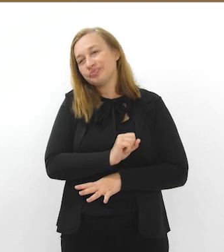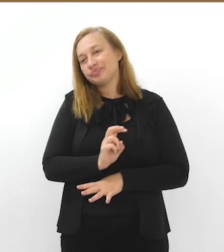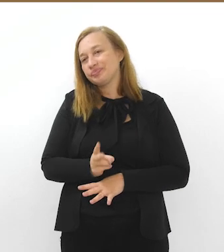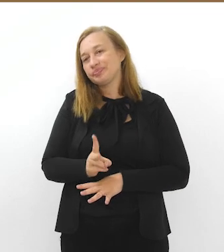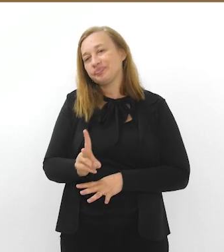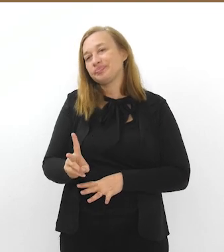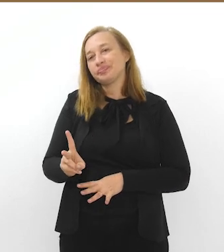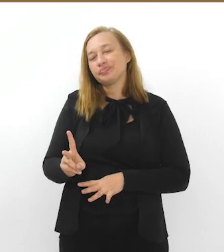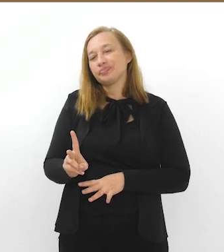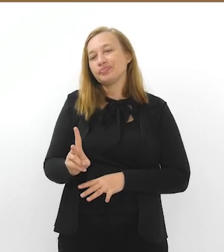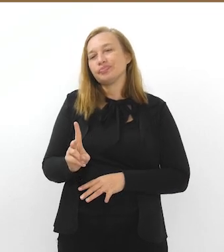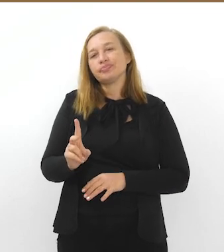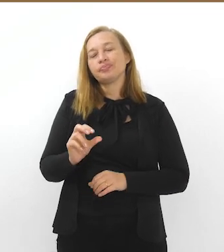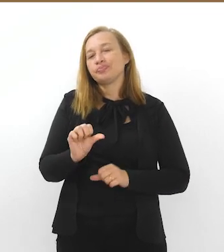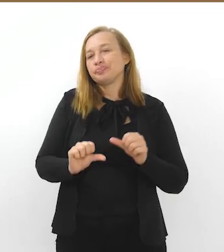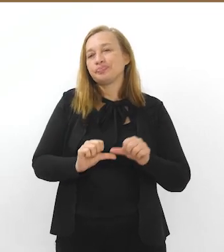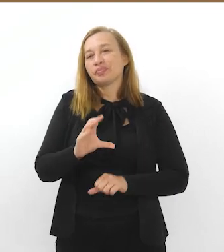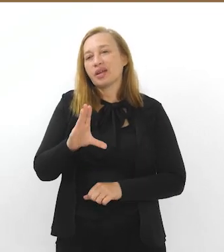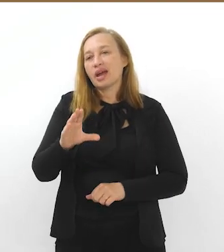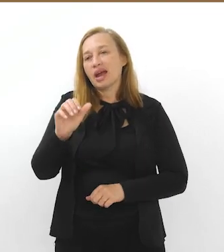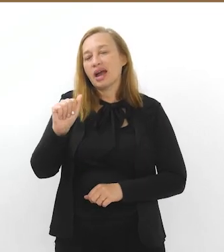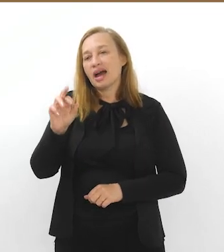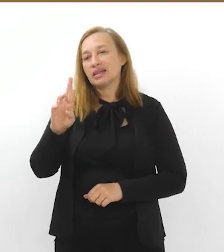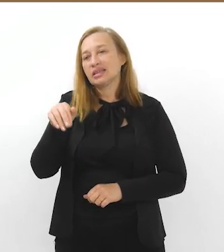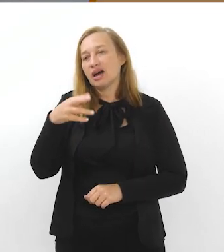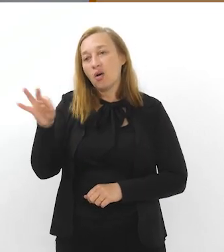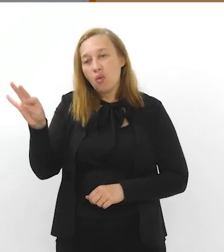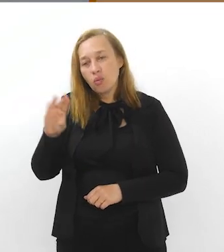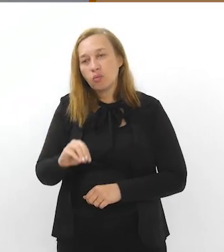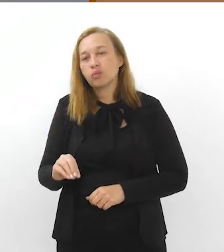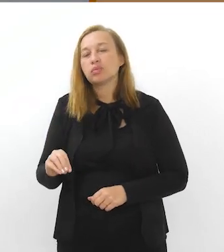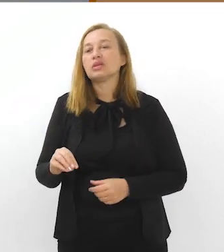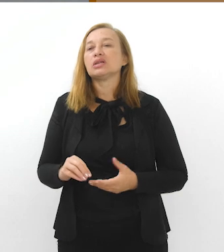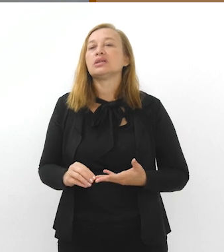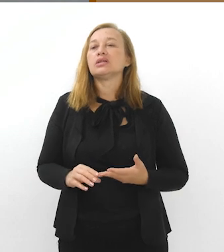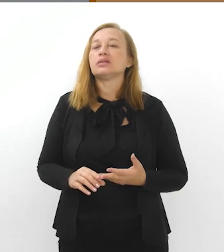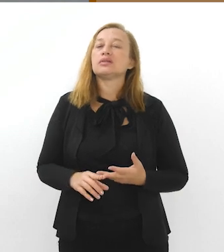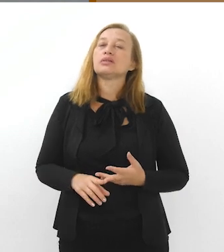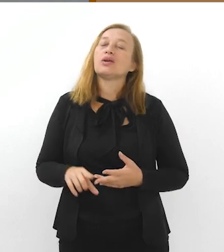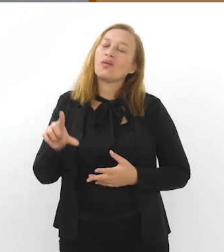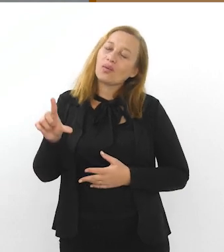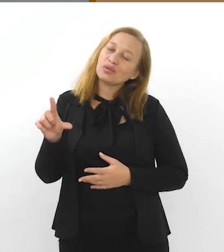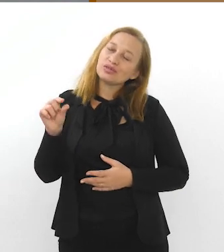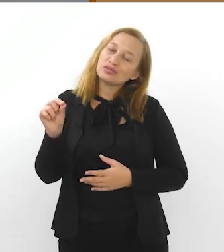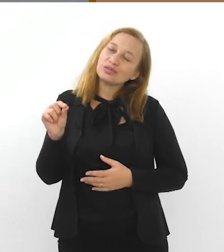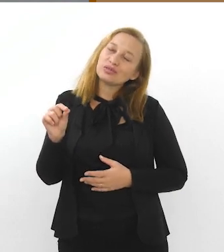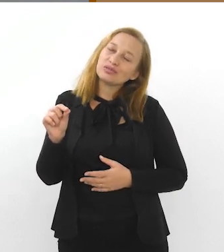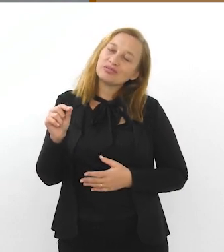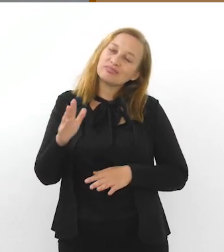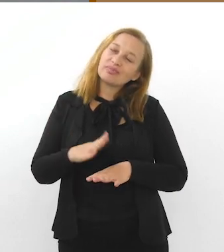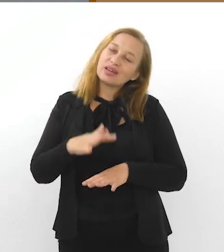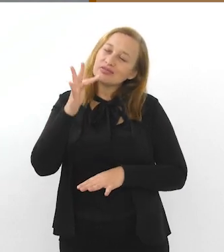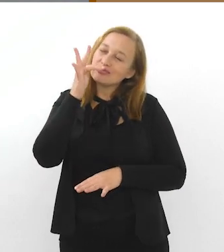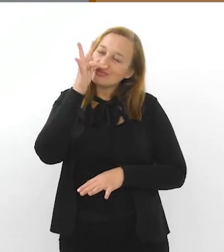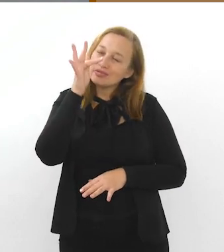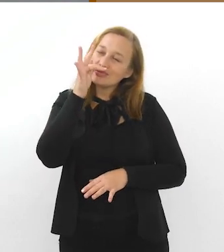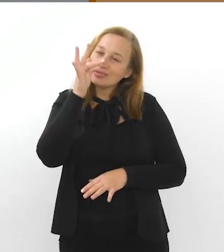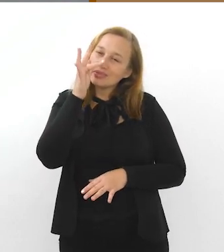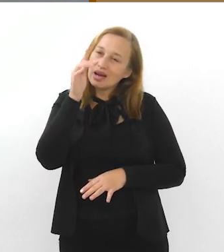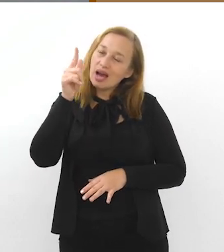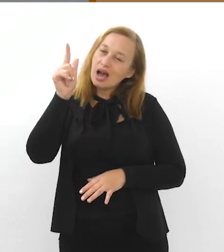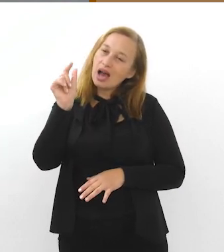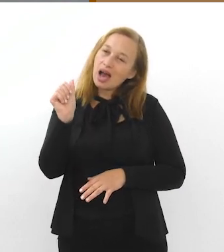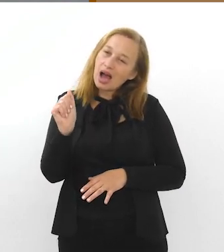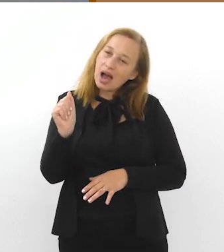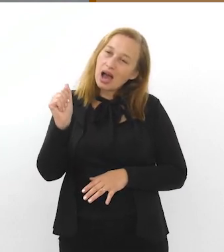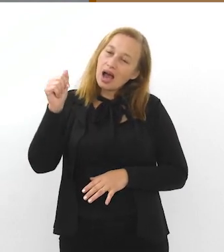sempre virando cartões, né? E eu prefiro assim, né, nesse sentido mais floral. Eu prefiro